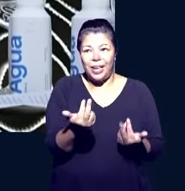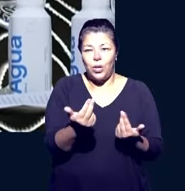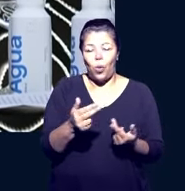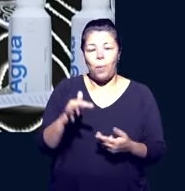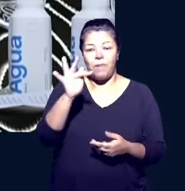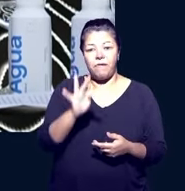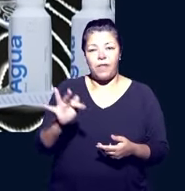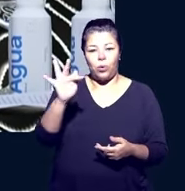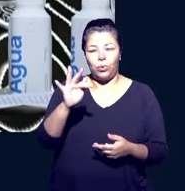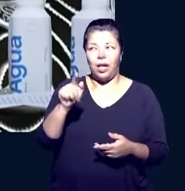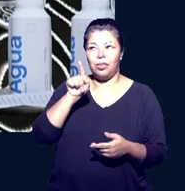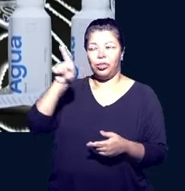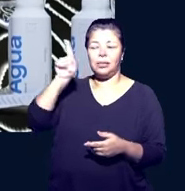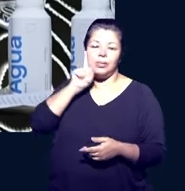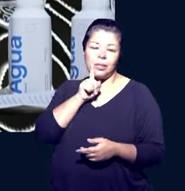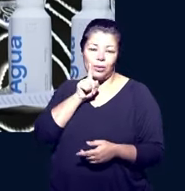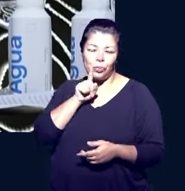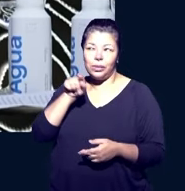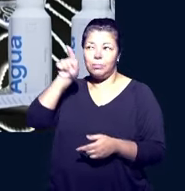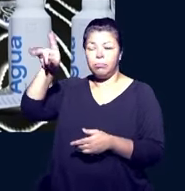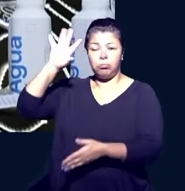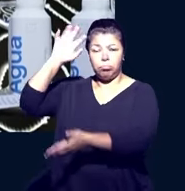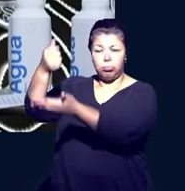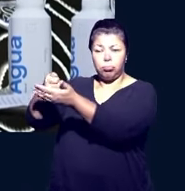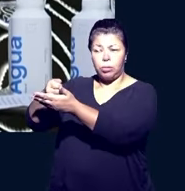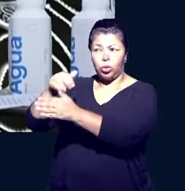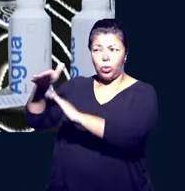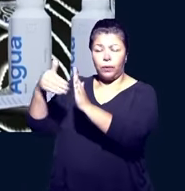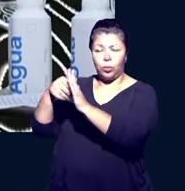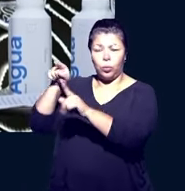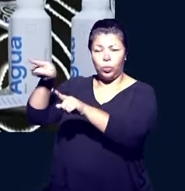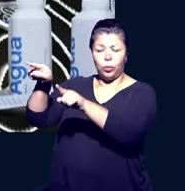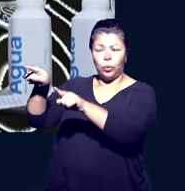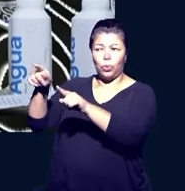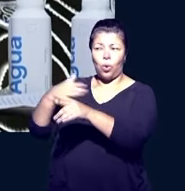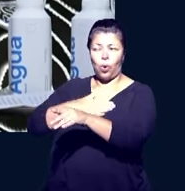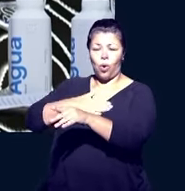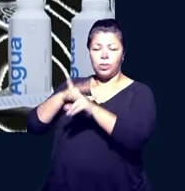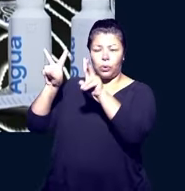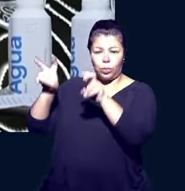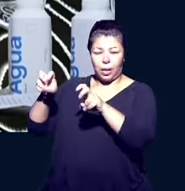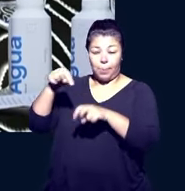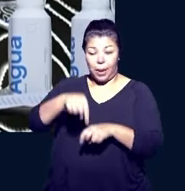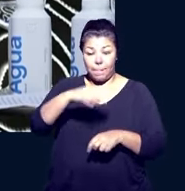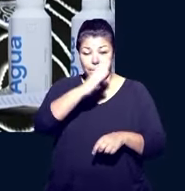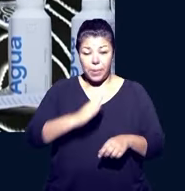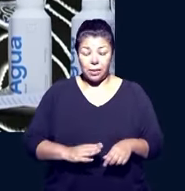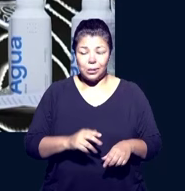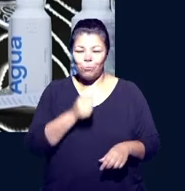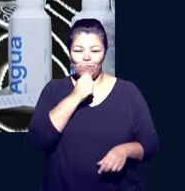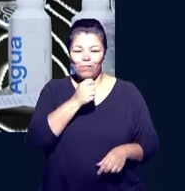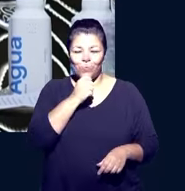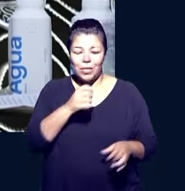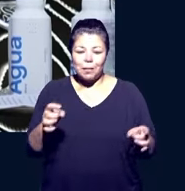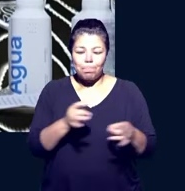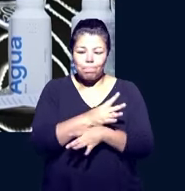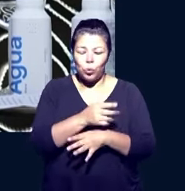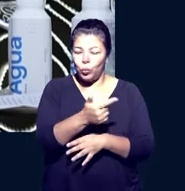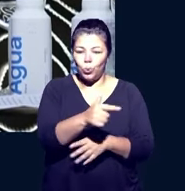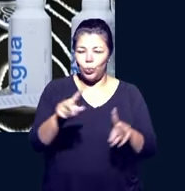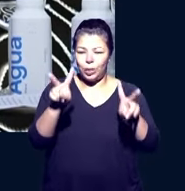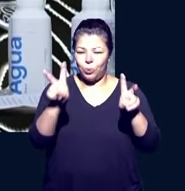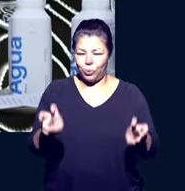a suprema corte dizer esse tema ainda não está Maduro e descartar o recurso nós não temos